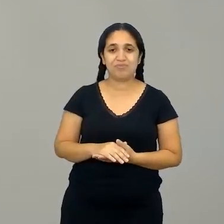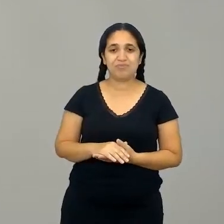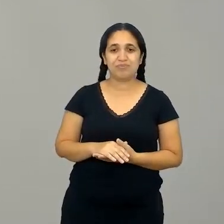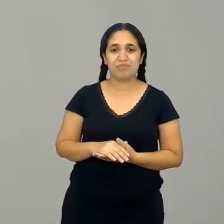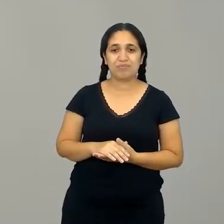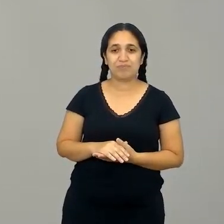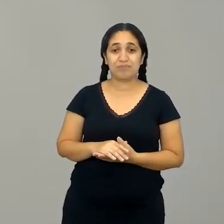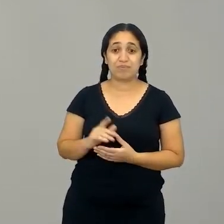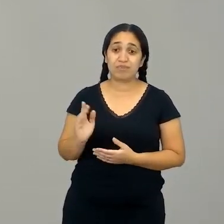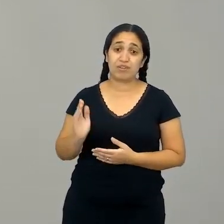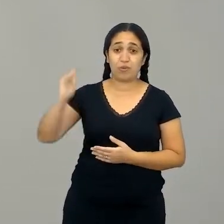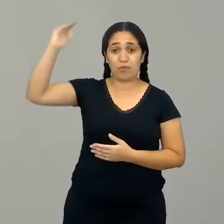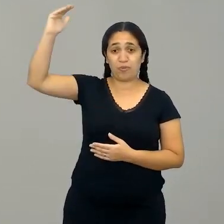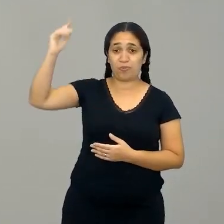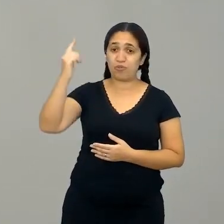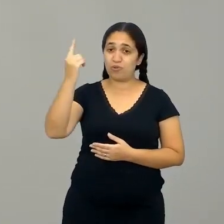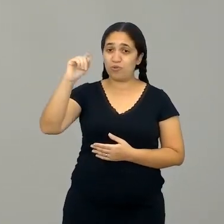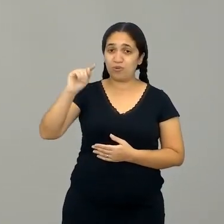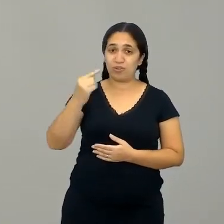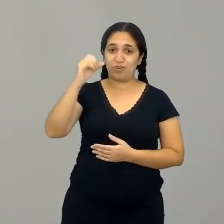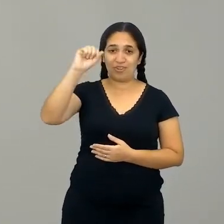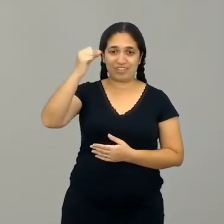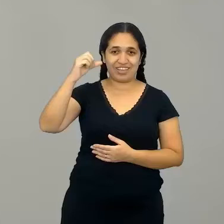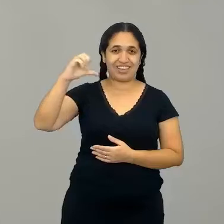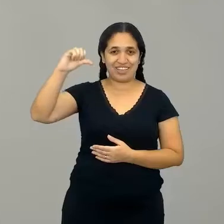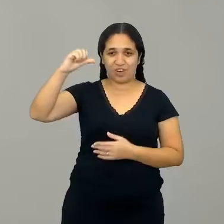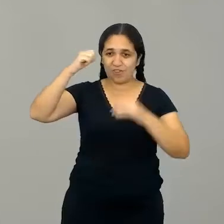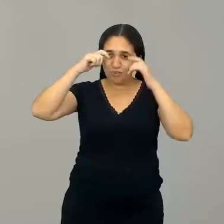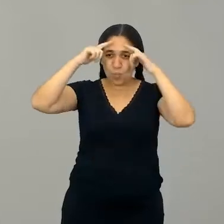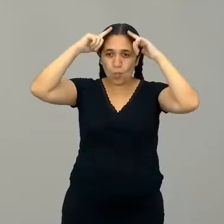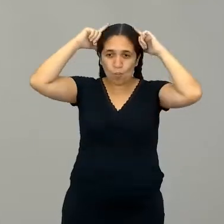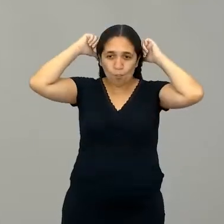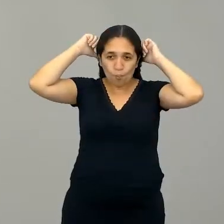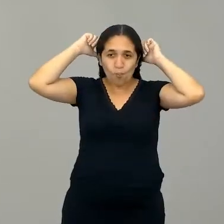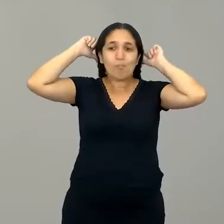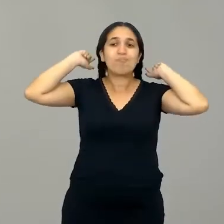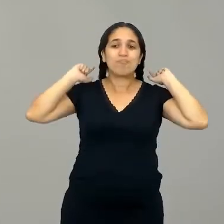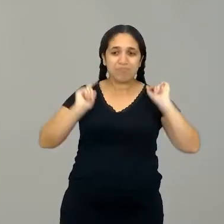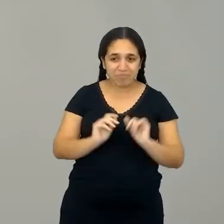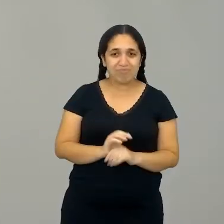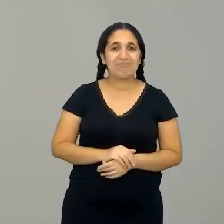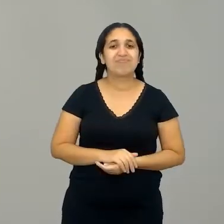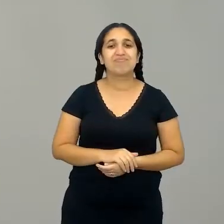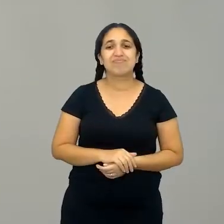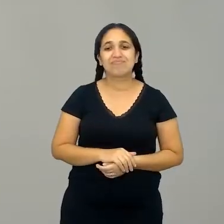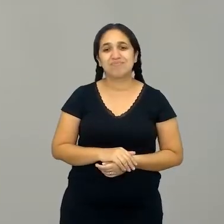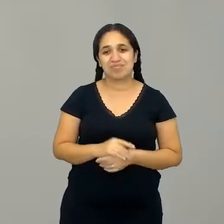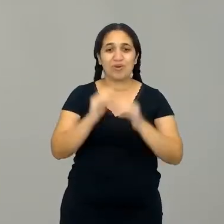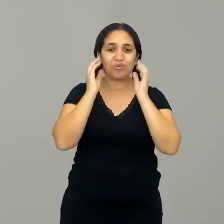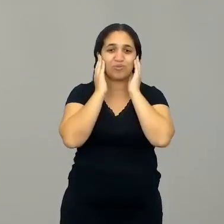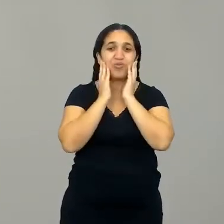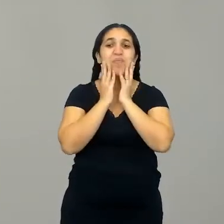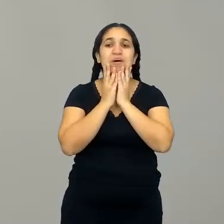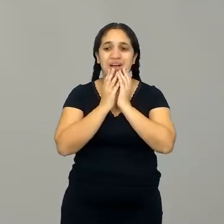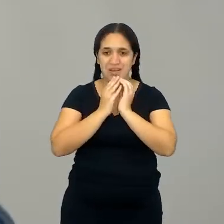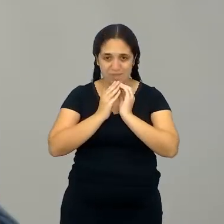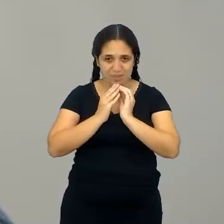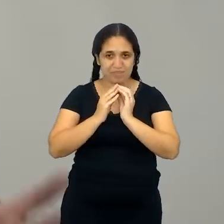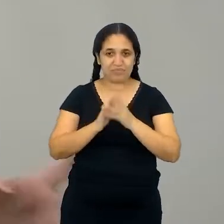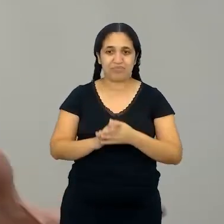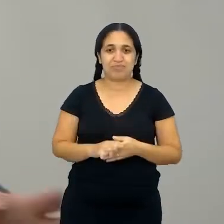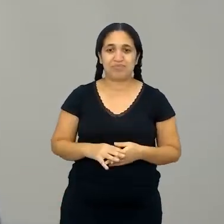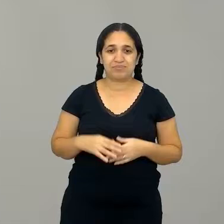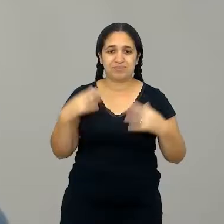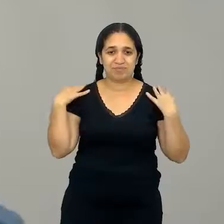1,89 m de altura, bem careca, cada vez mais careca, e eu uso barba, tô com uma